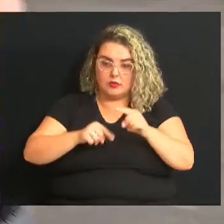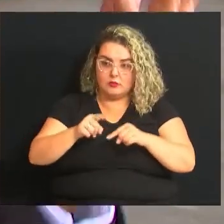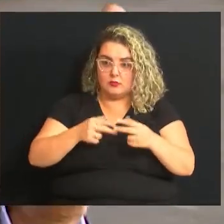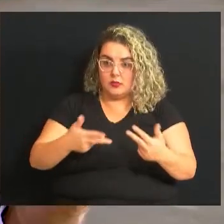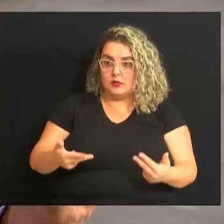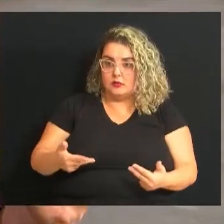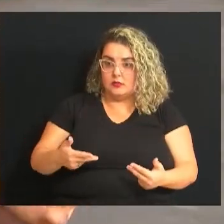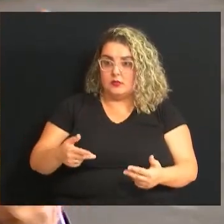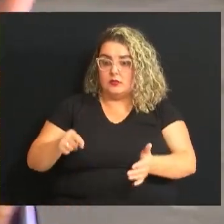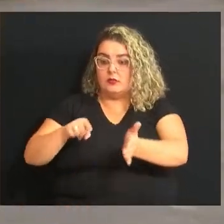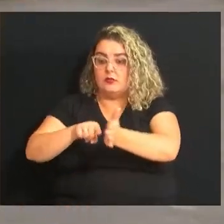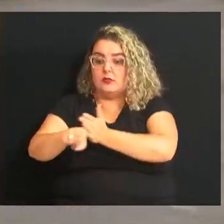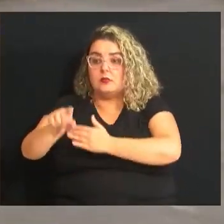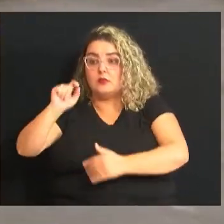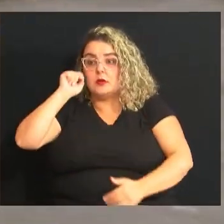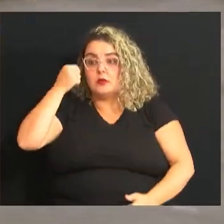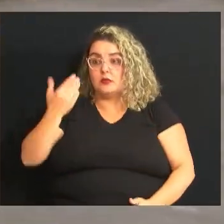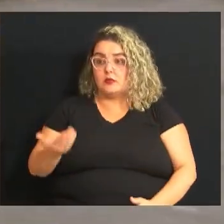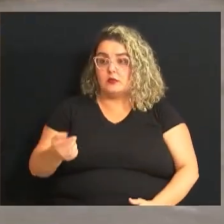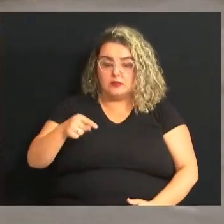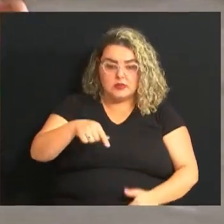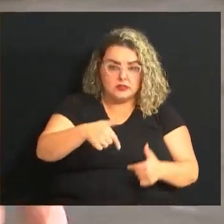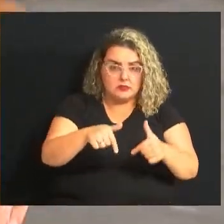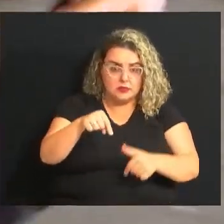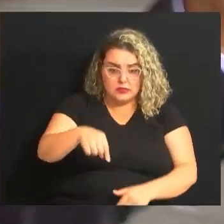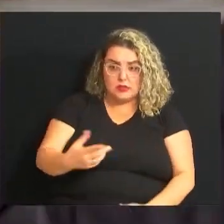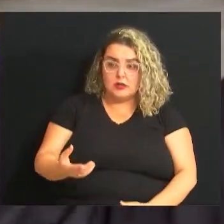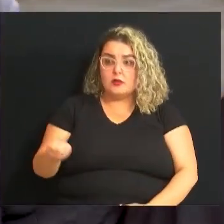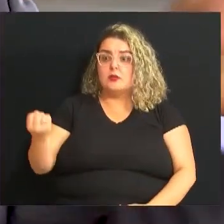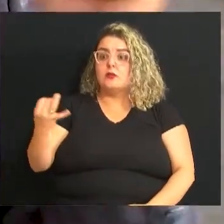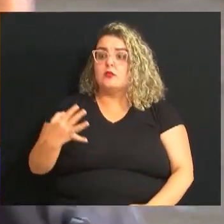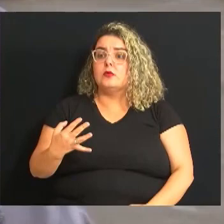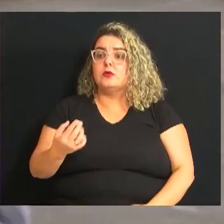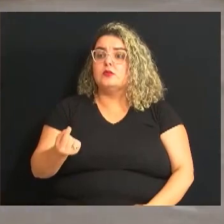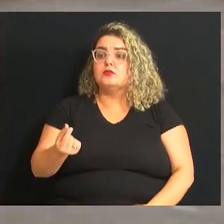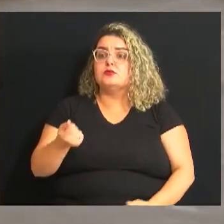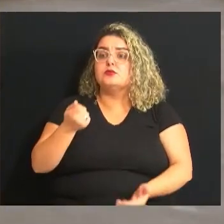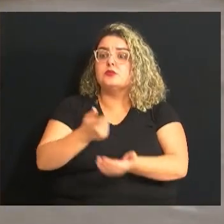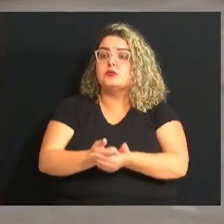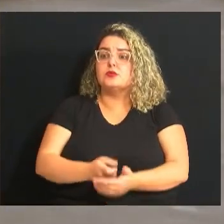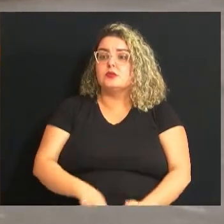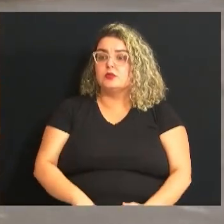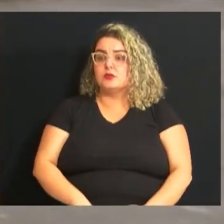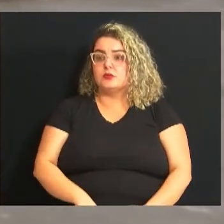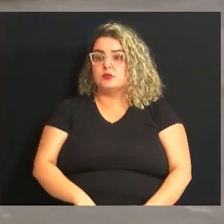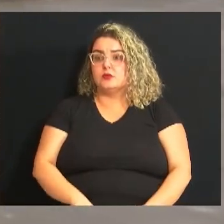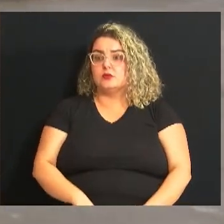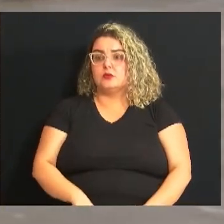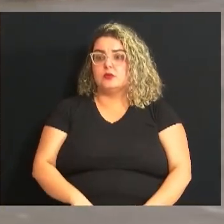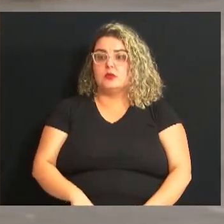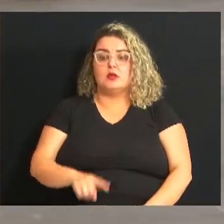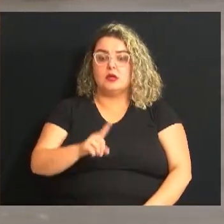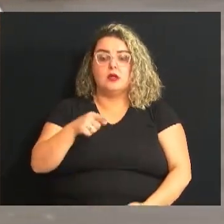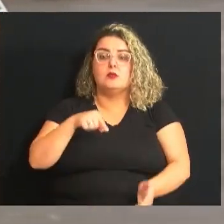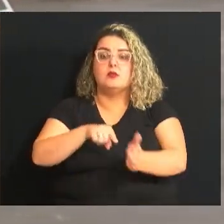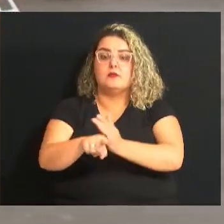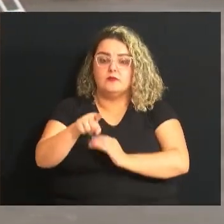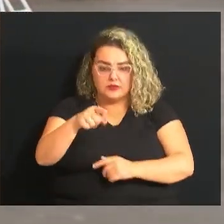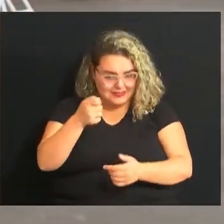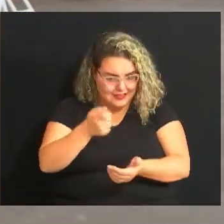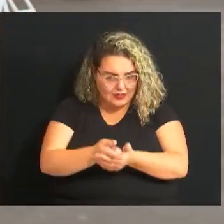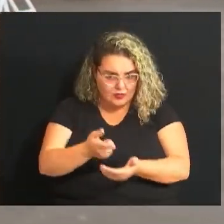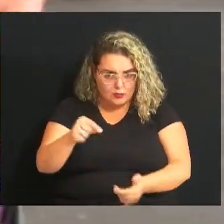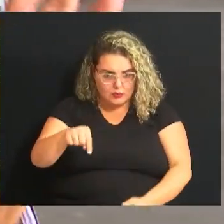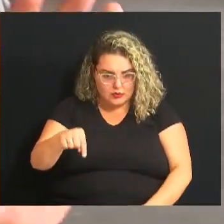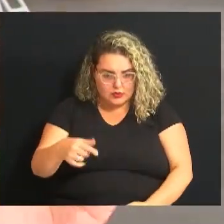de algum produto, ele vai perguntar para o negro, olha, você trabalha aqui, eu queria saber quanto custa esse negócio aqui. Ele não pergunta, você está fazendo compra aqui?